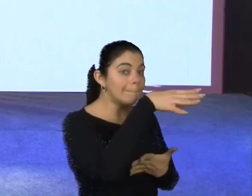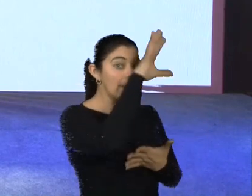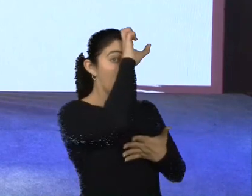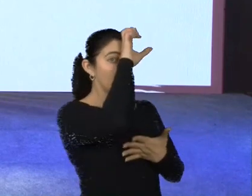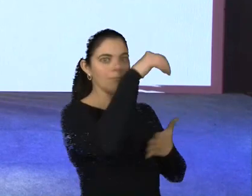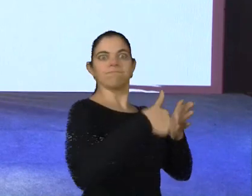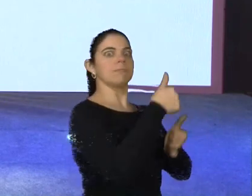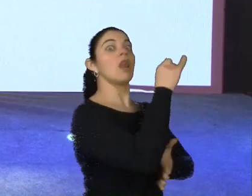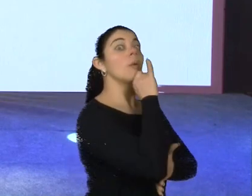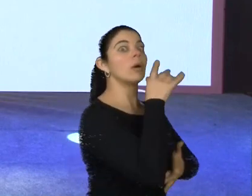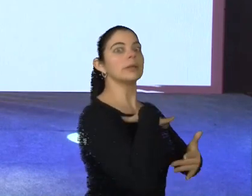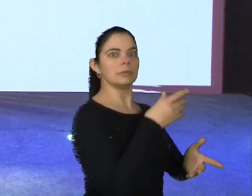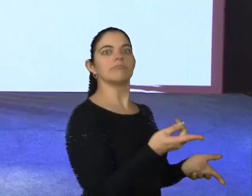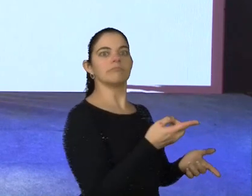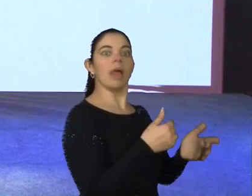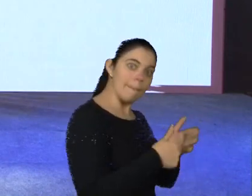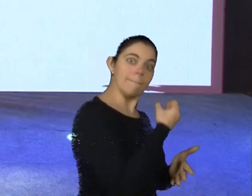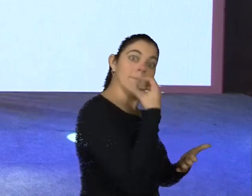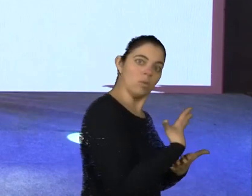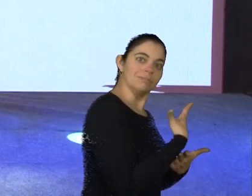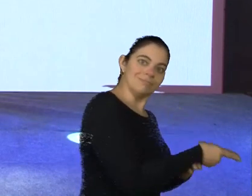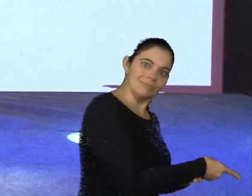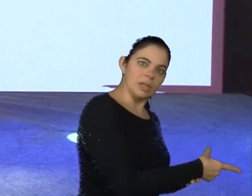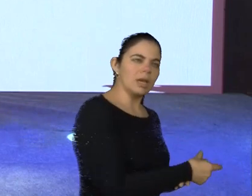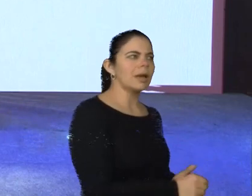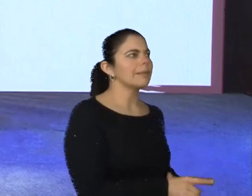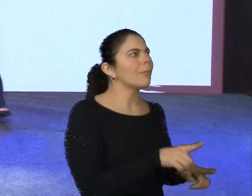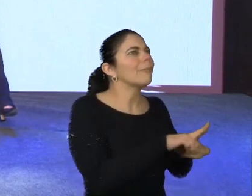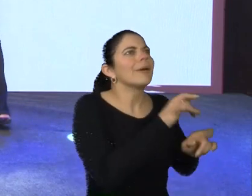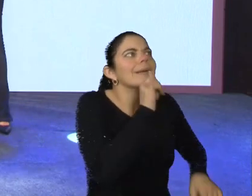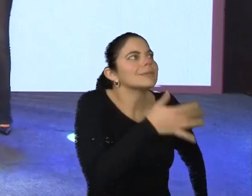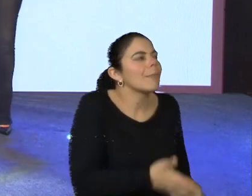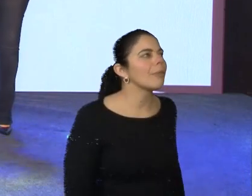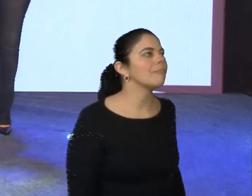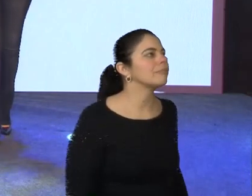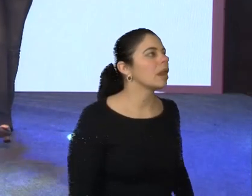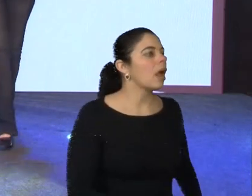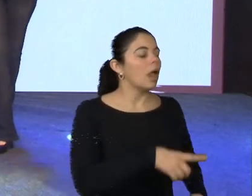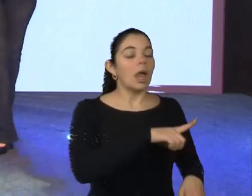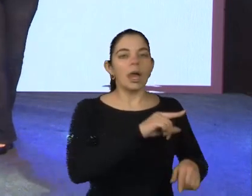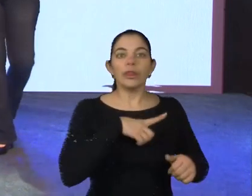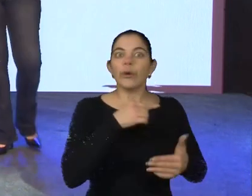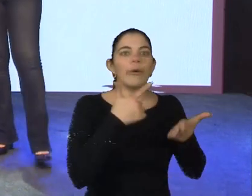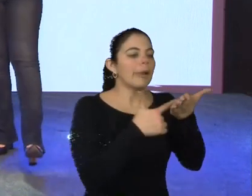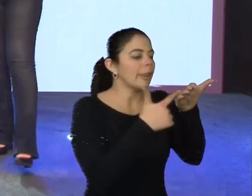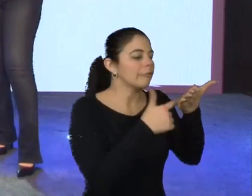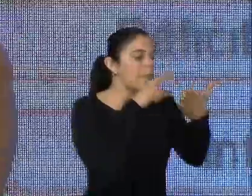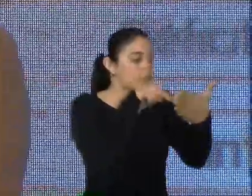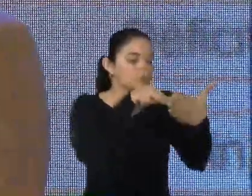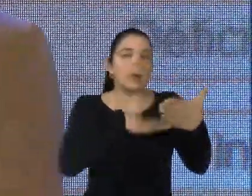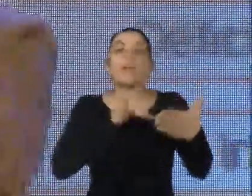de memória, e aqui é inflamação. Coisas que você... Quem aqui? Ah, estou lendo um livro. Estou lendo o livro do